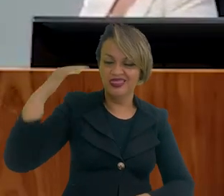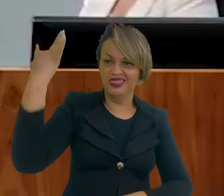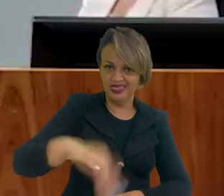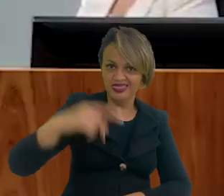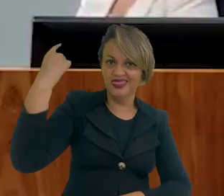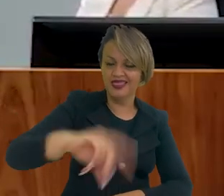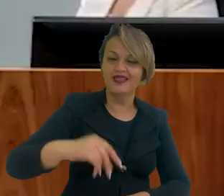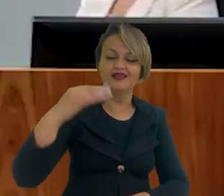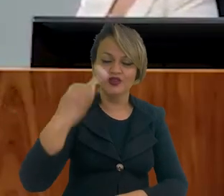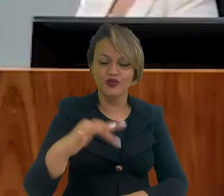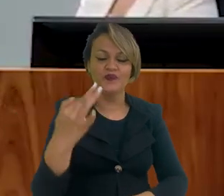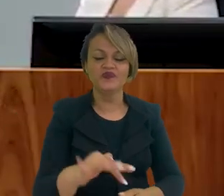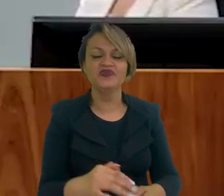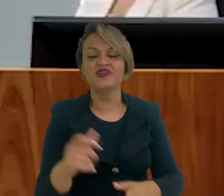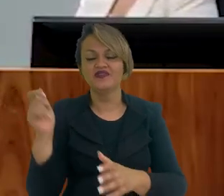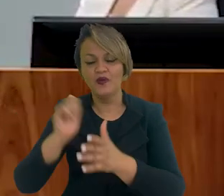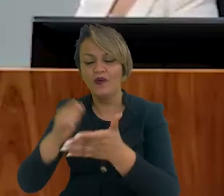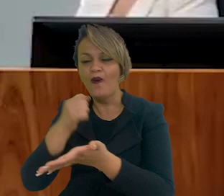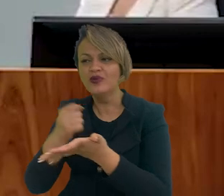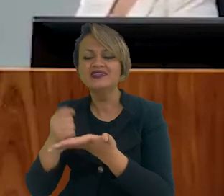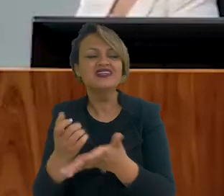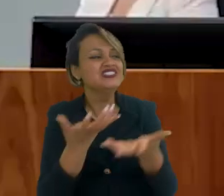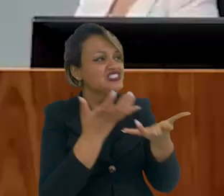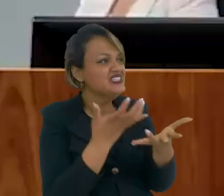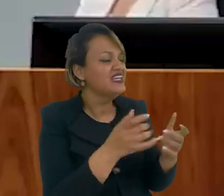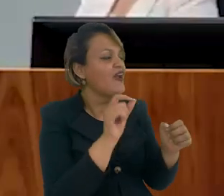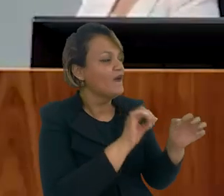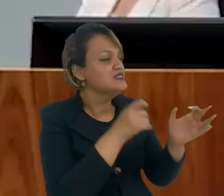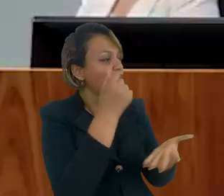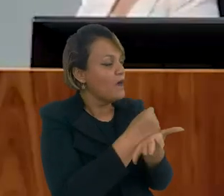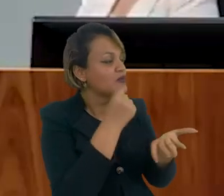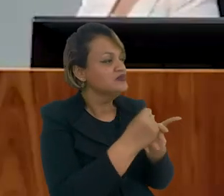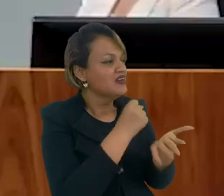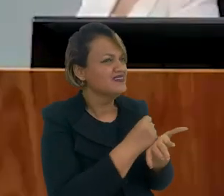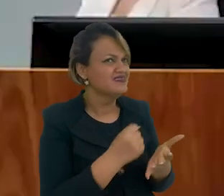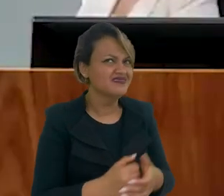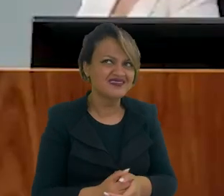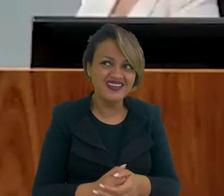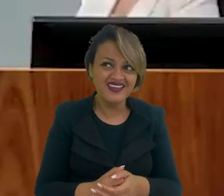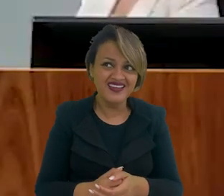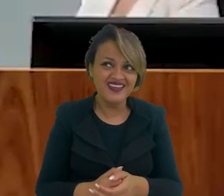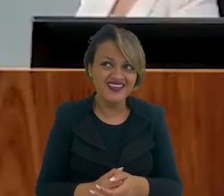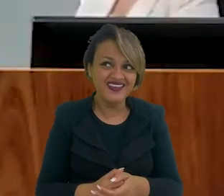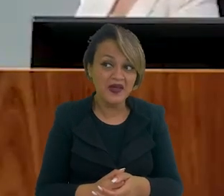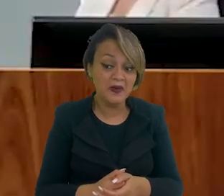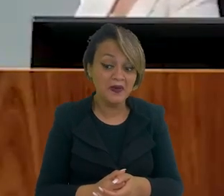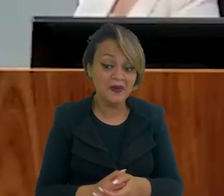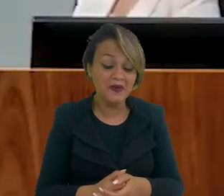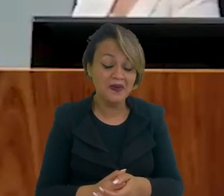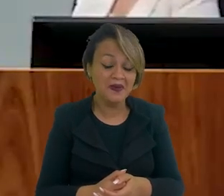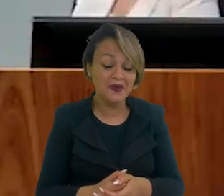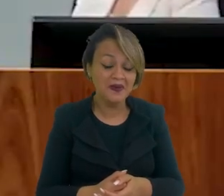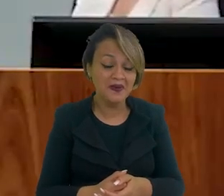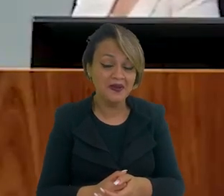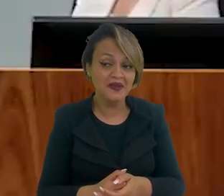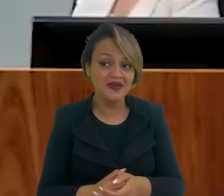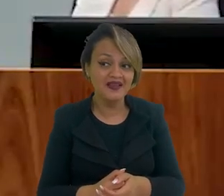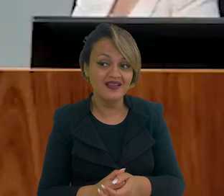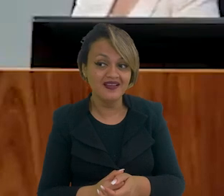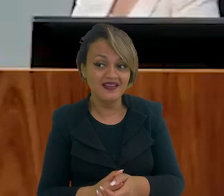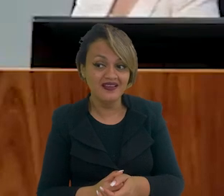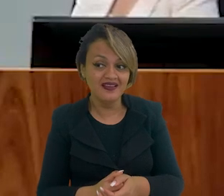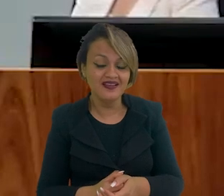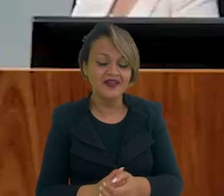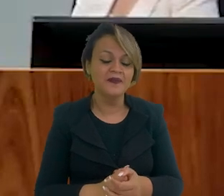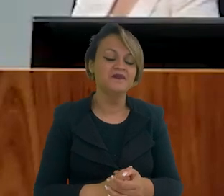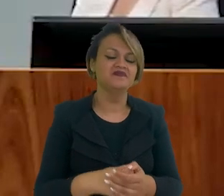eu e ela somos incompatíveis né assim né mas assim daí eu enfim Eles foram lá e falei não mas a gente queria fazer